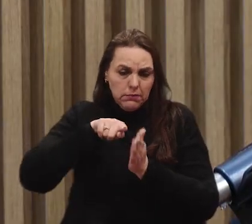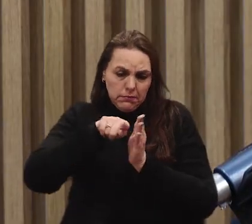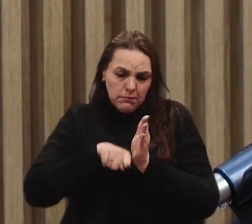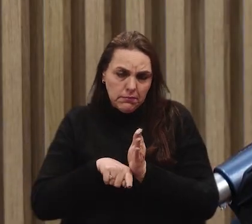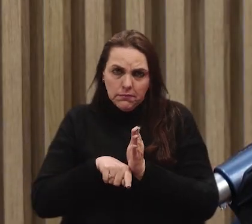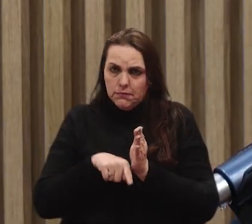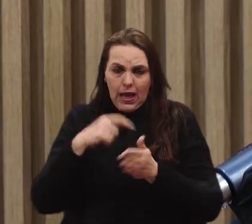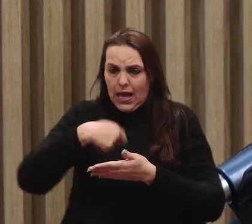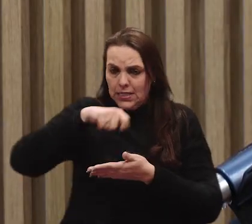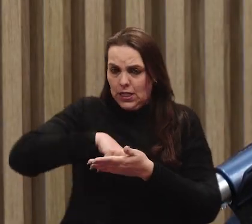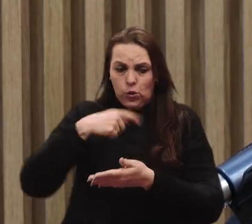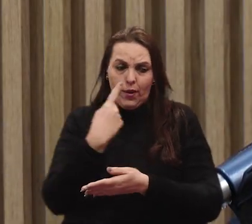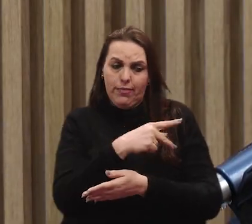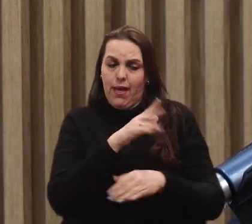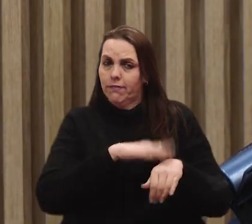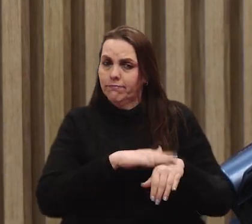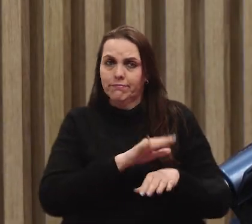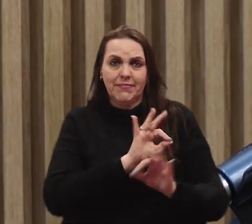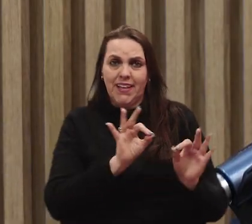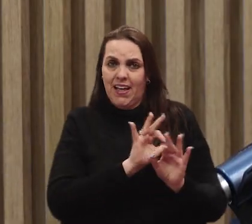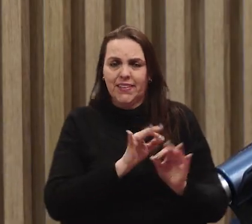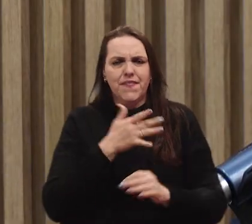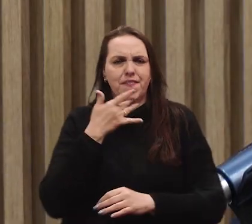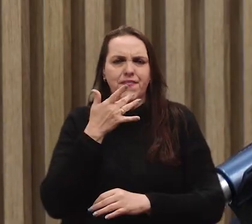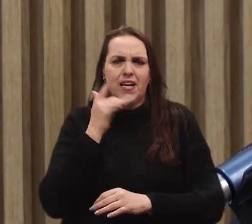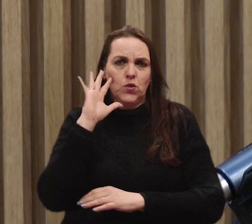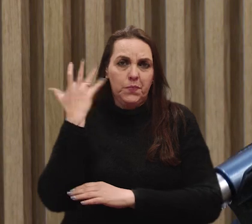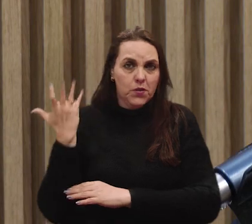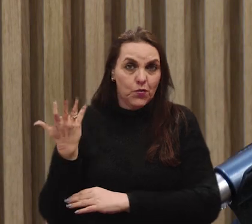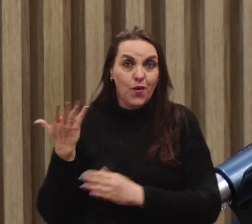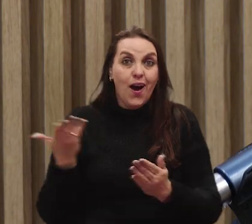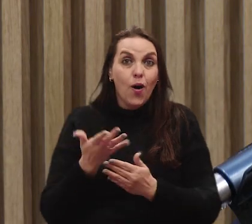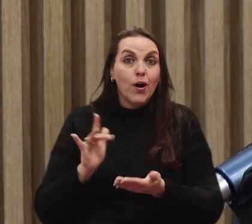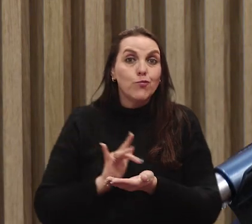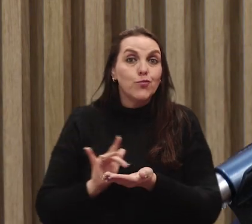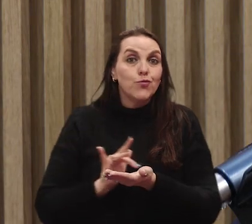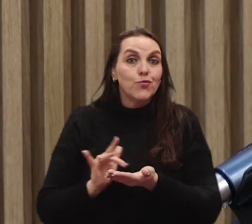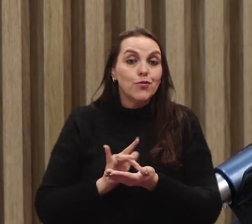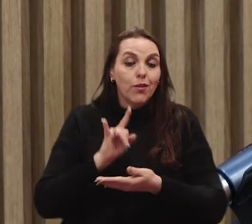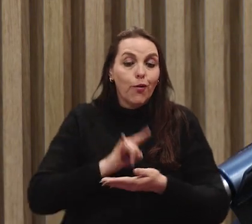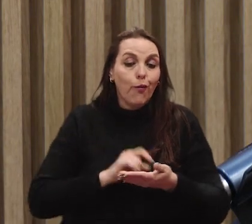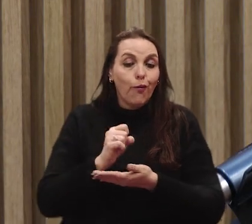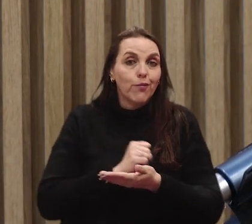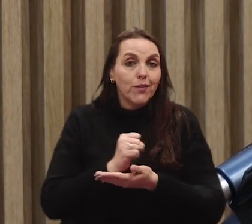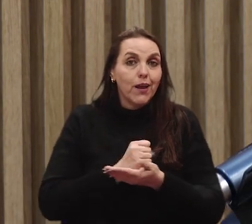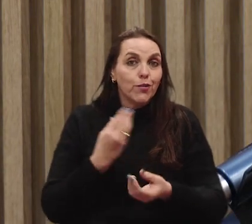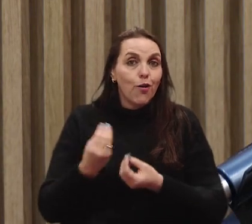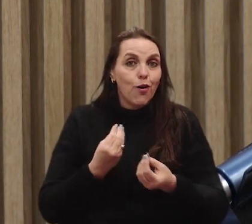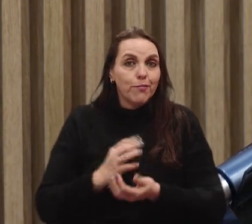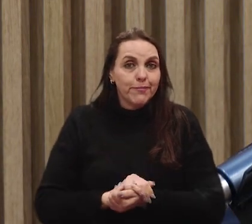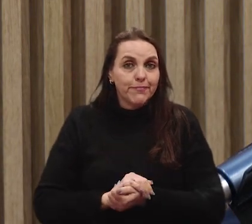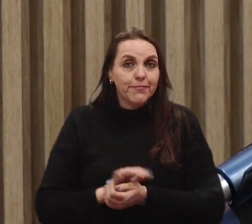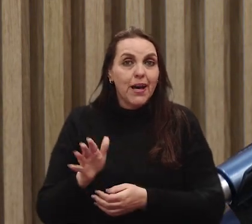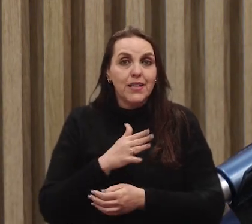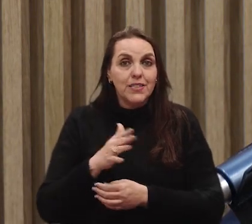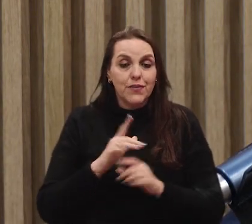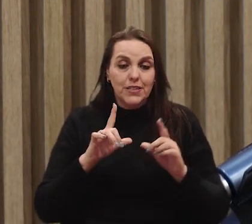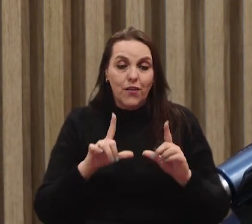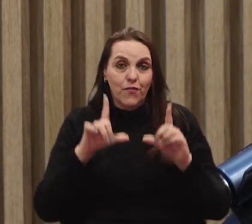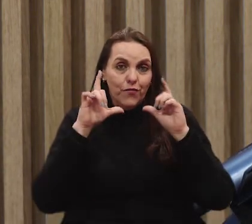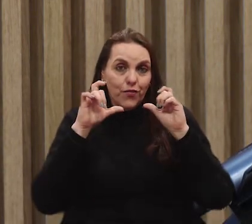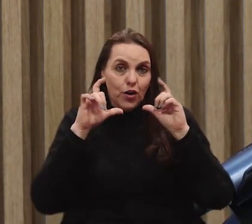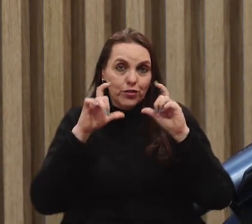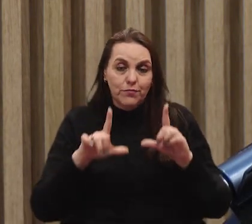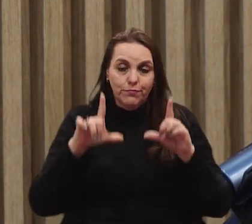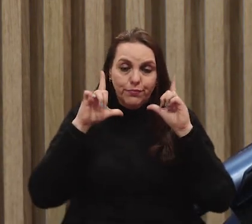da pessoa, você resolvia fácil. Mas hoje, a maioria são contratos digitais, assinados, às vezes com uma